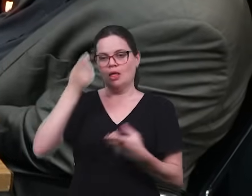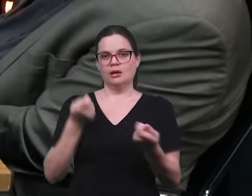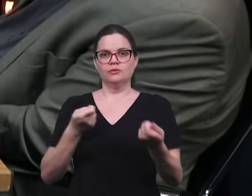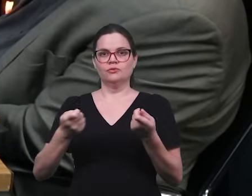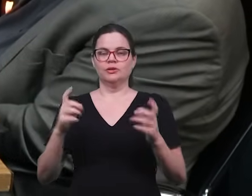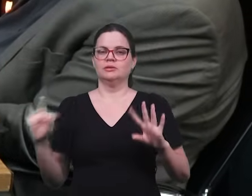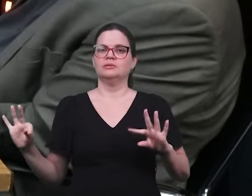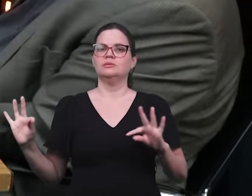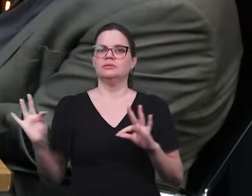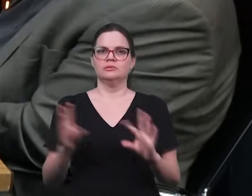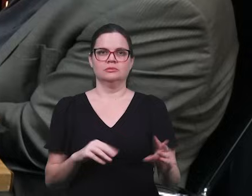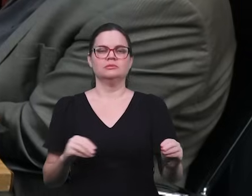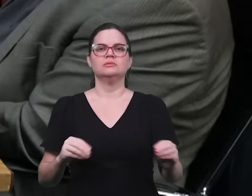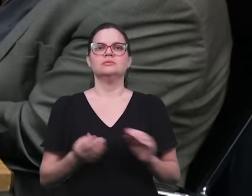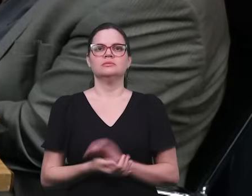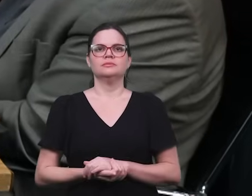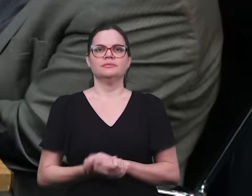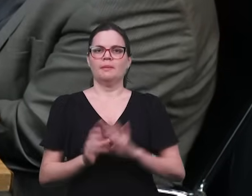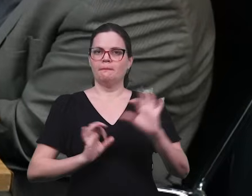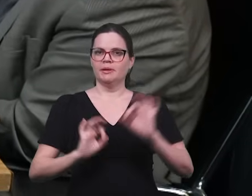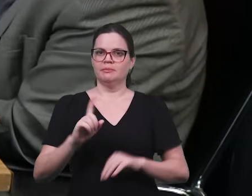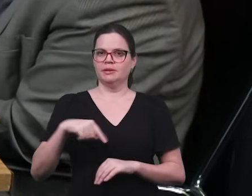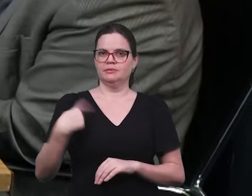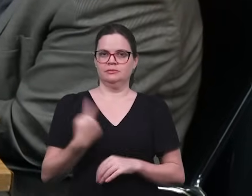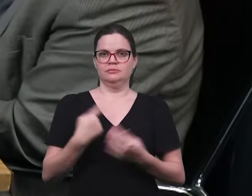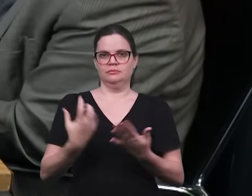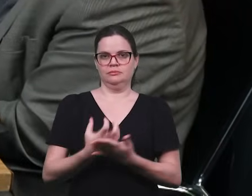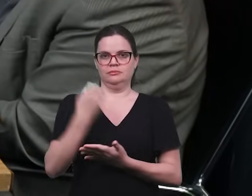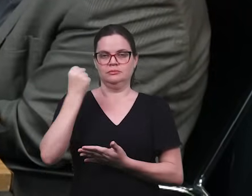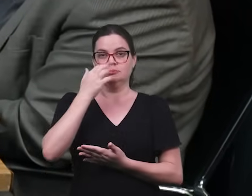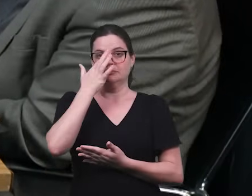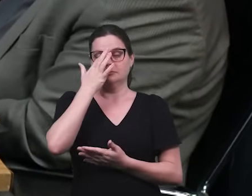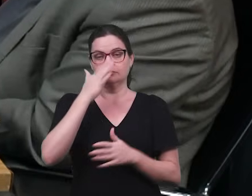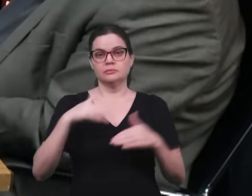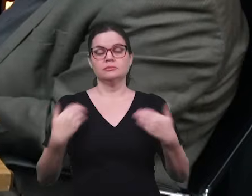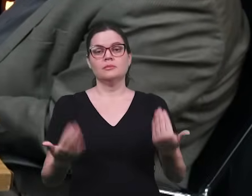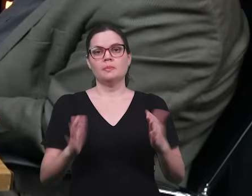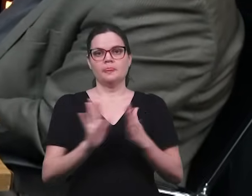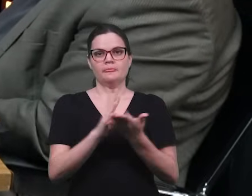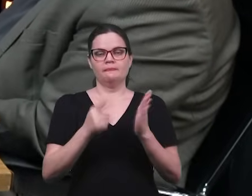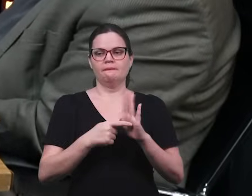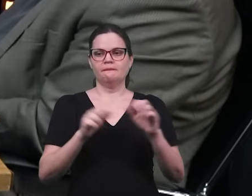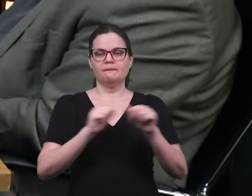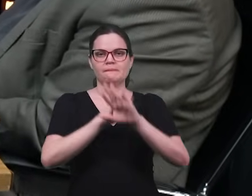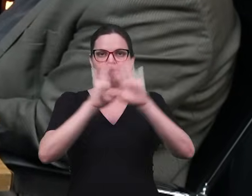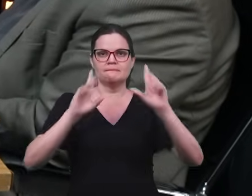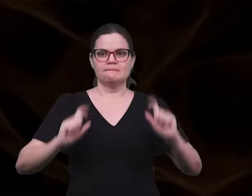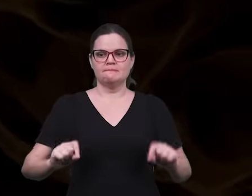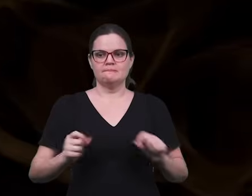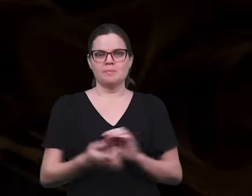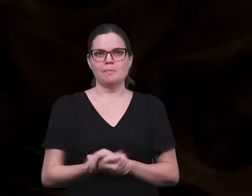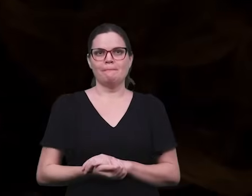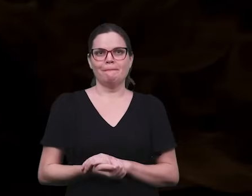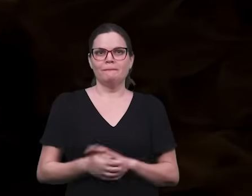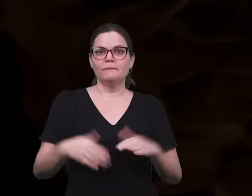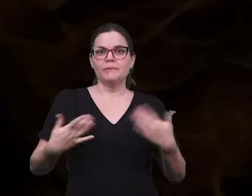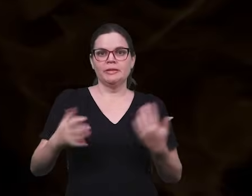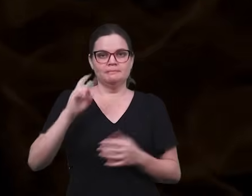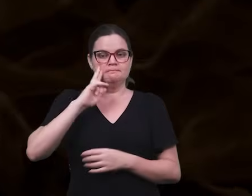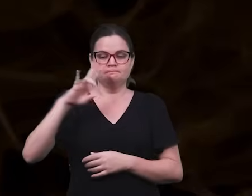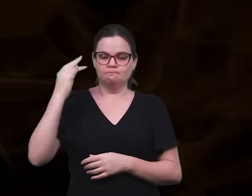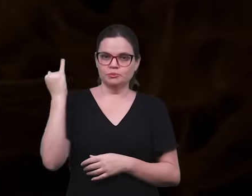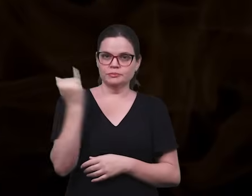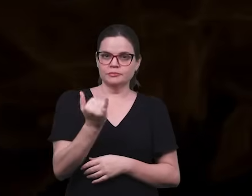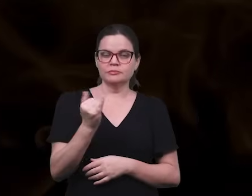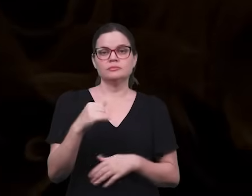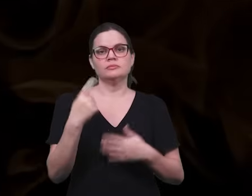comandando, nos preparando para o arrebatamento. Então, a palavra fala exatamente aqui, ó. Aí ele falou, assim diz o Senhor, Deus de